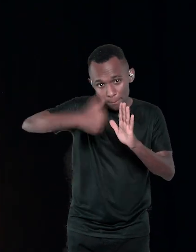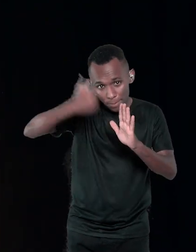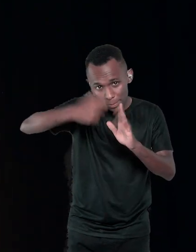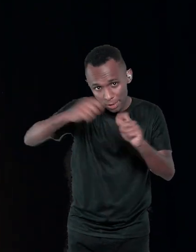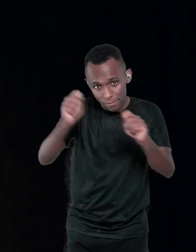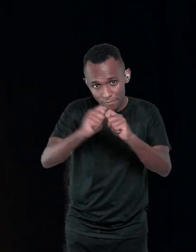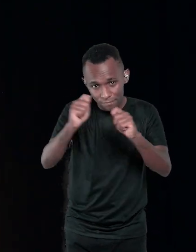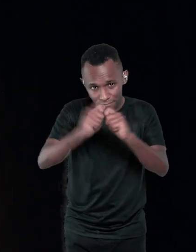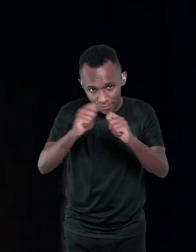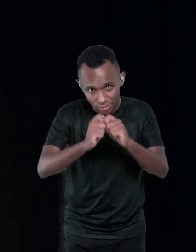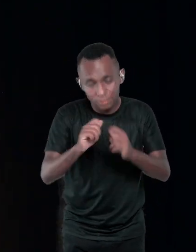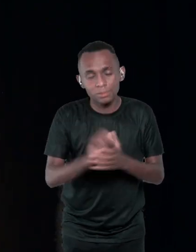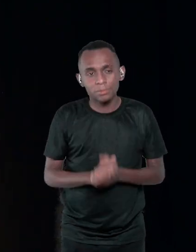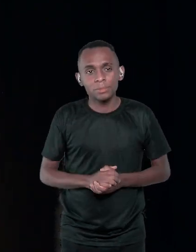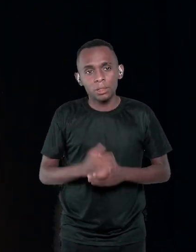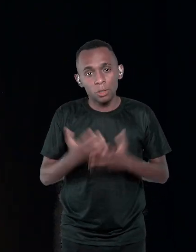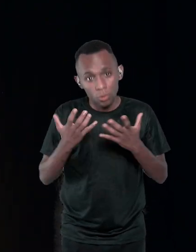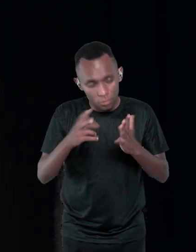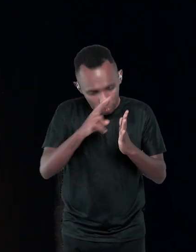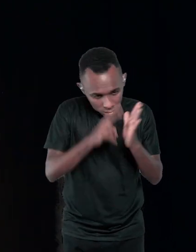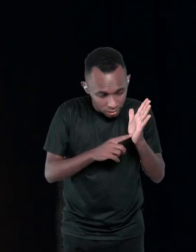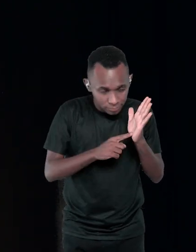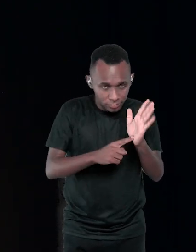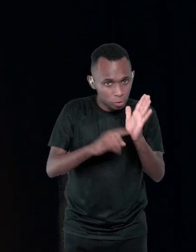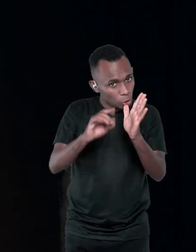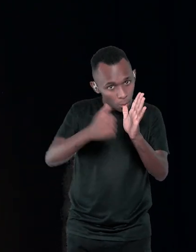primeiro. Eu gostaria muito que vocês...